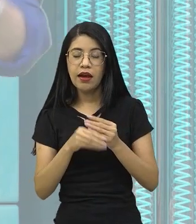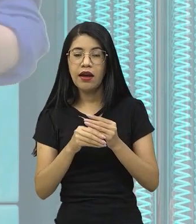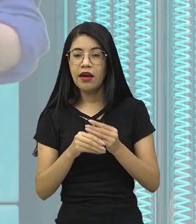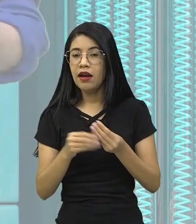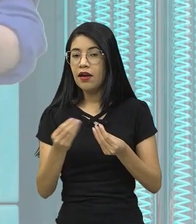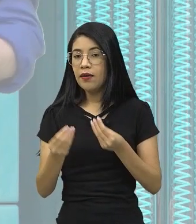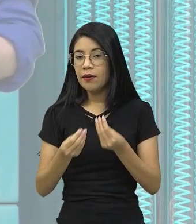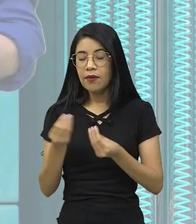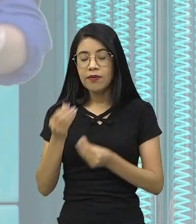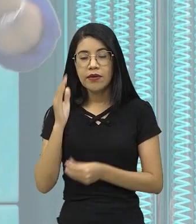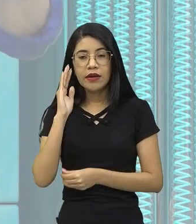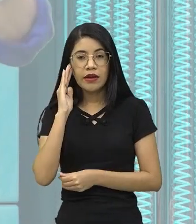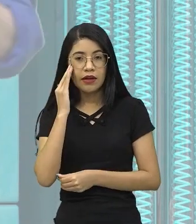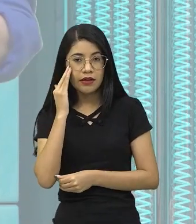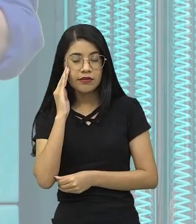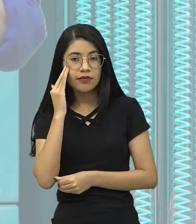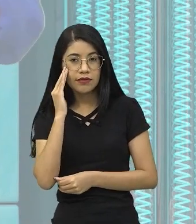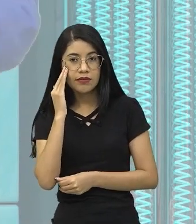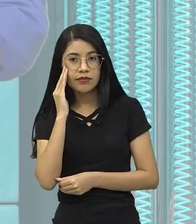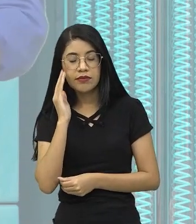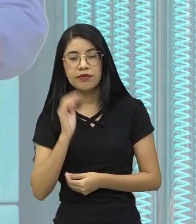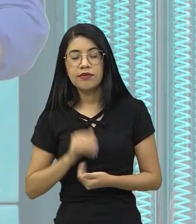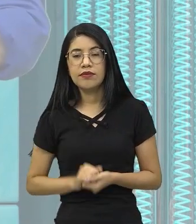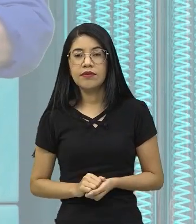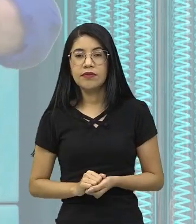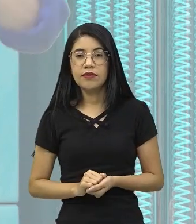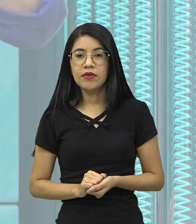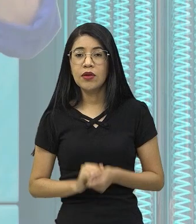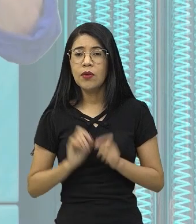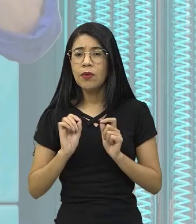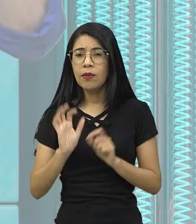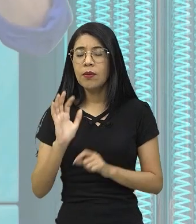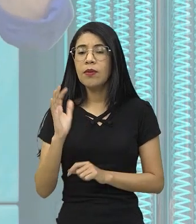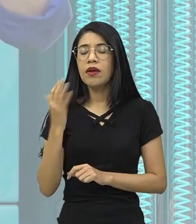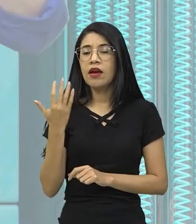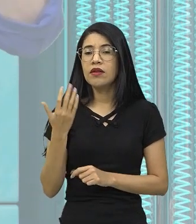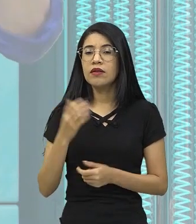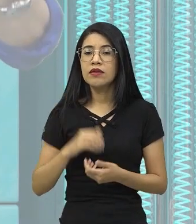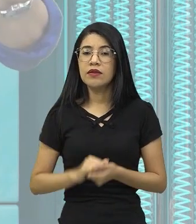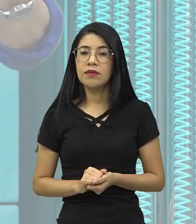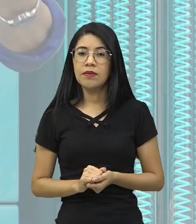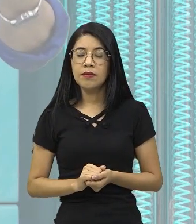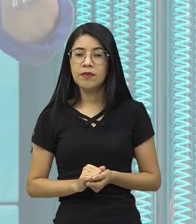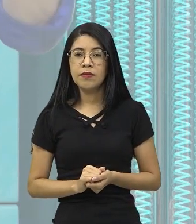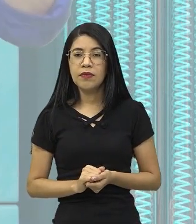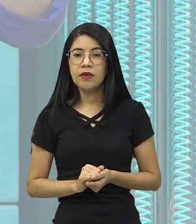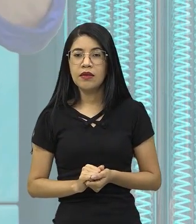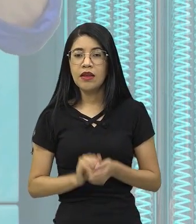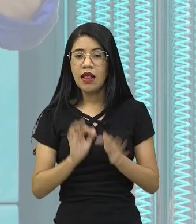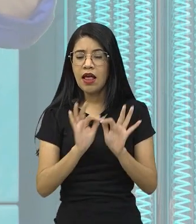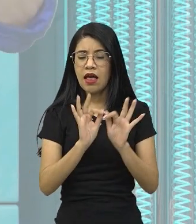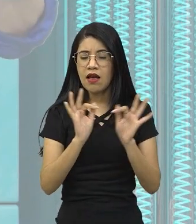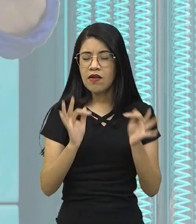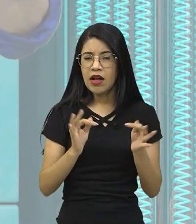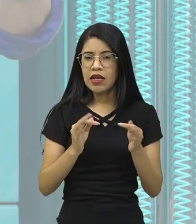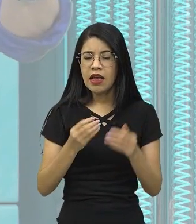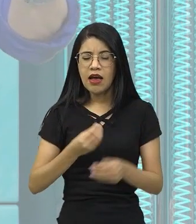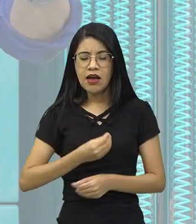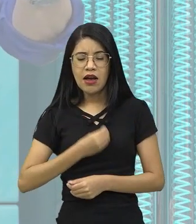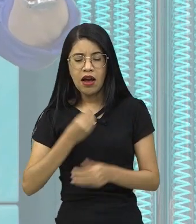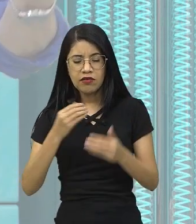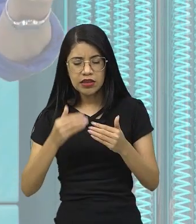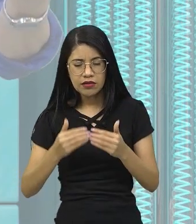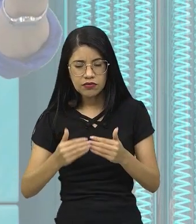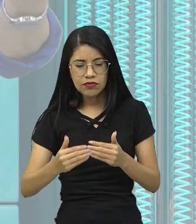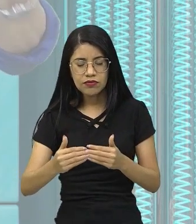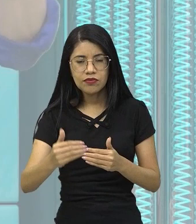compreensão, o entendimento do que foi que aconteceu entre essa afirmação de uma vida inteira pela frente,